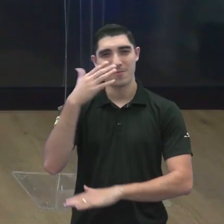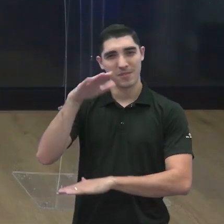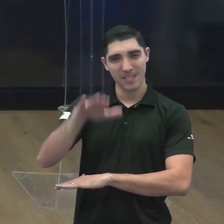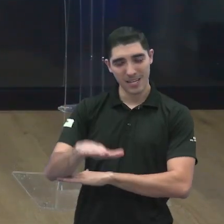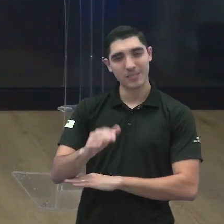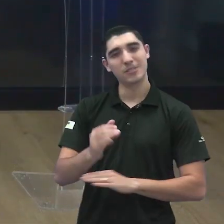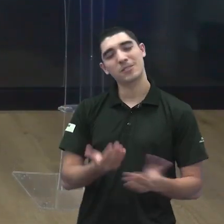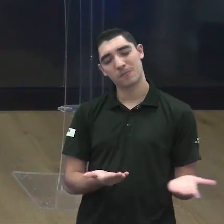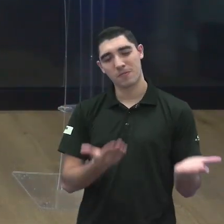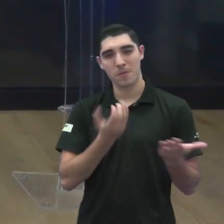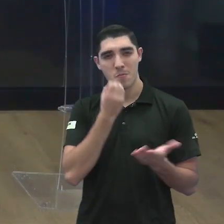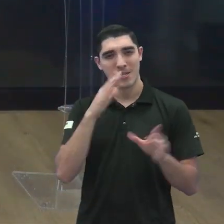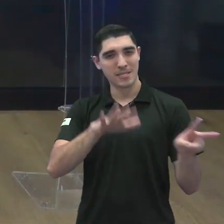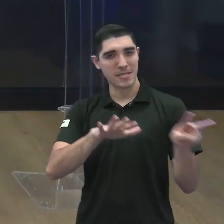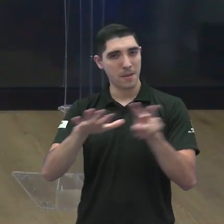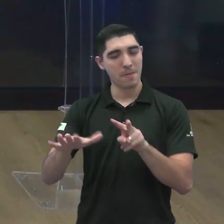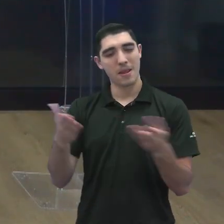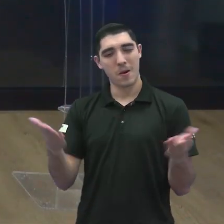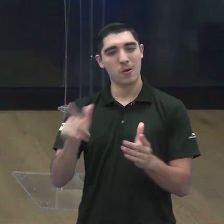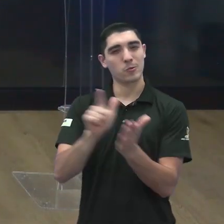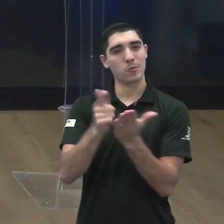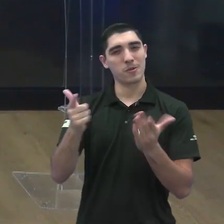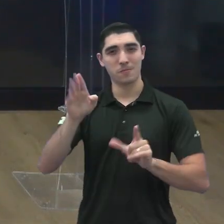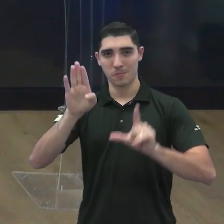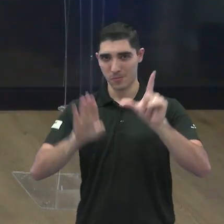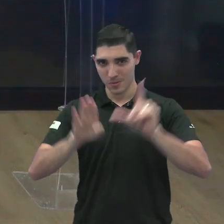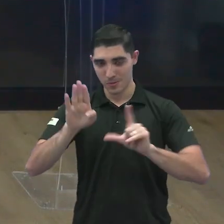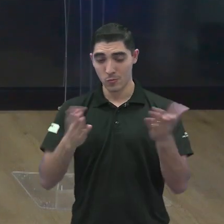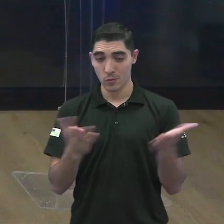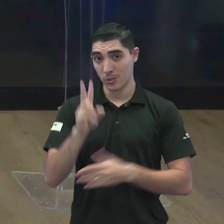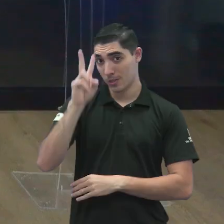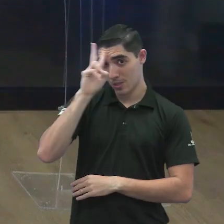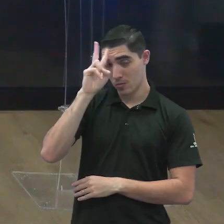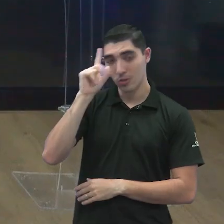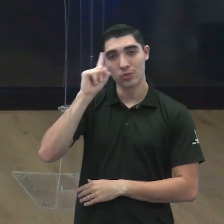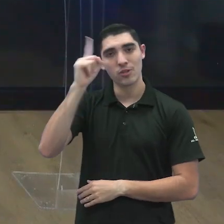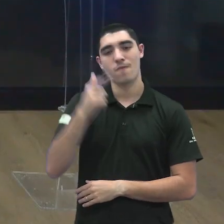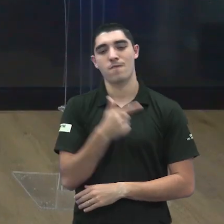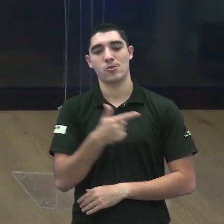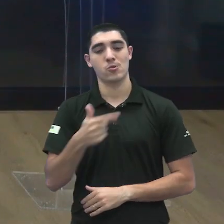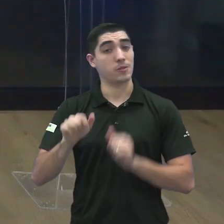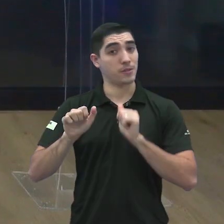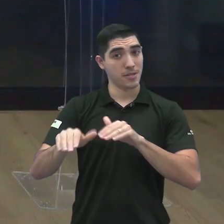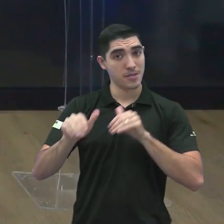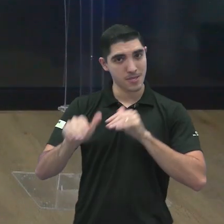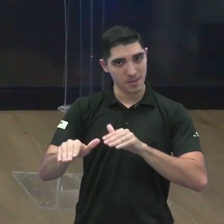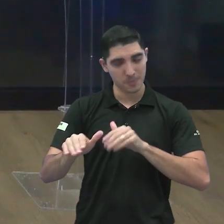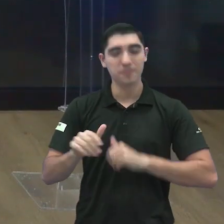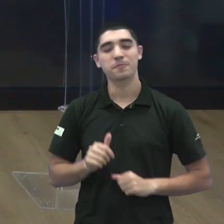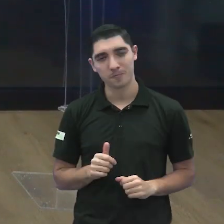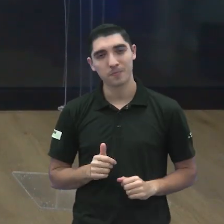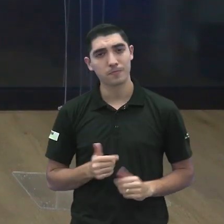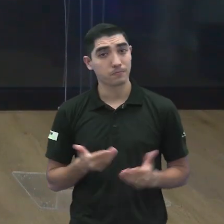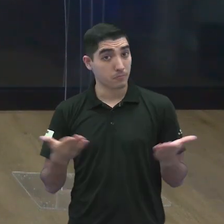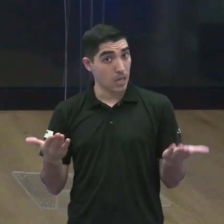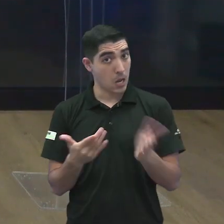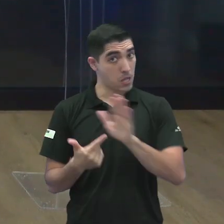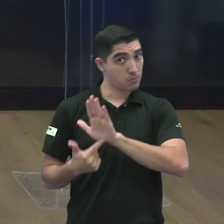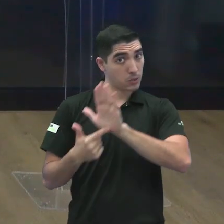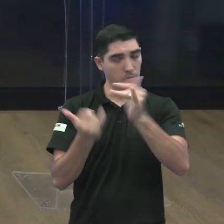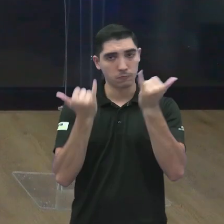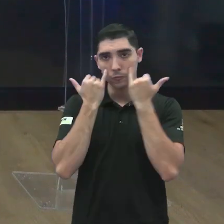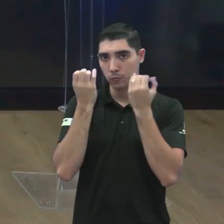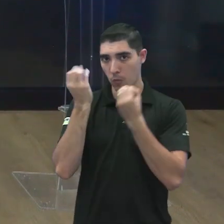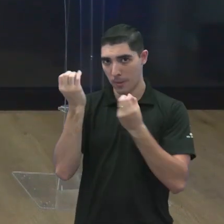ótima semana para você! Está começando o Boletim Legislativo desta segunda-feira, 22 de setembro de 2025.